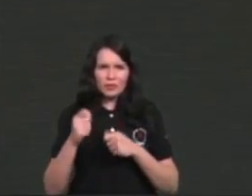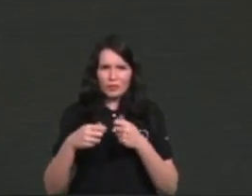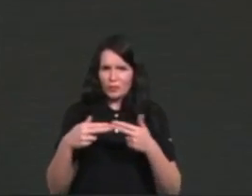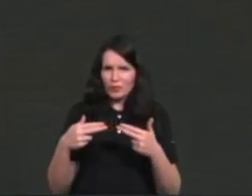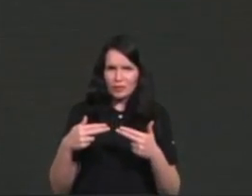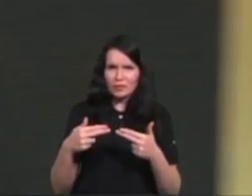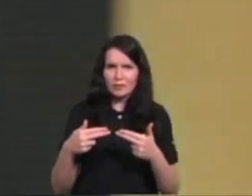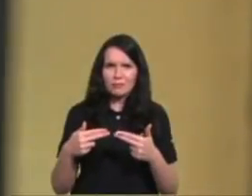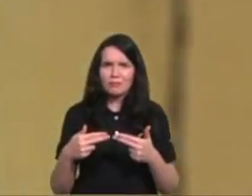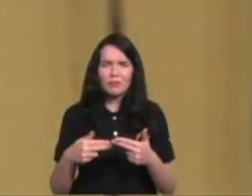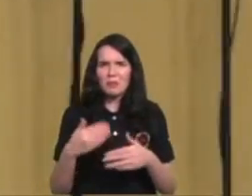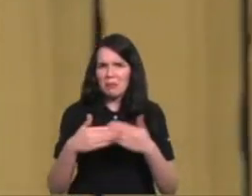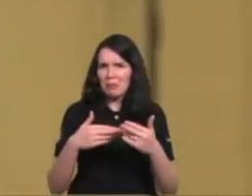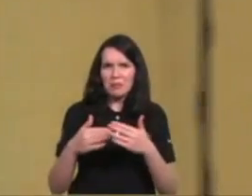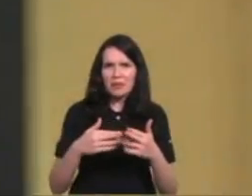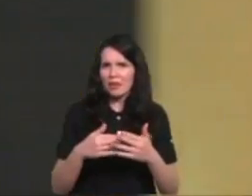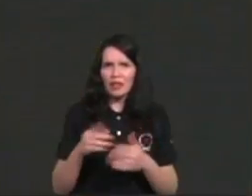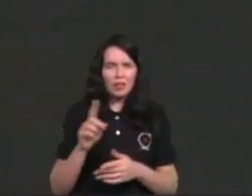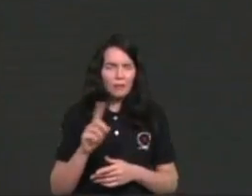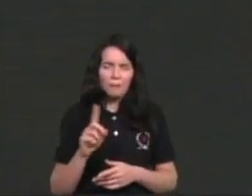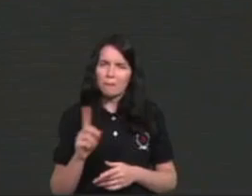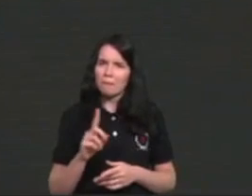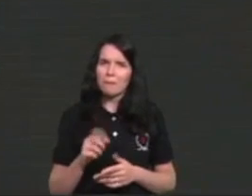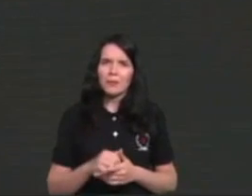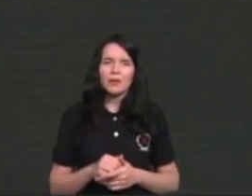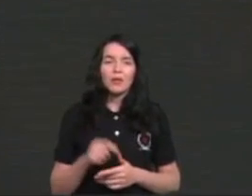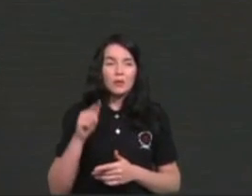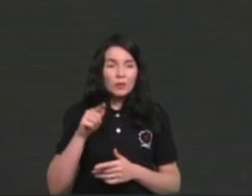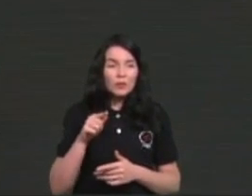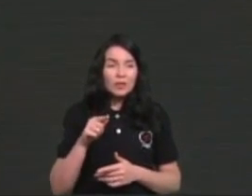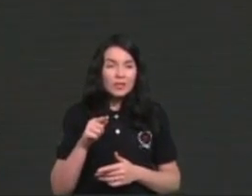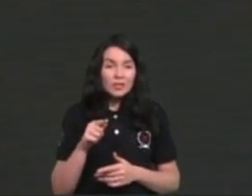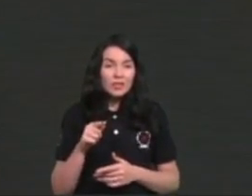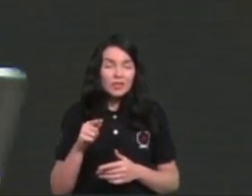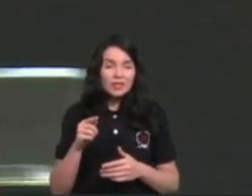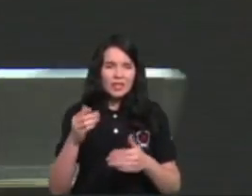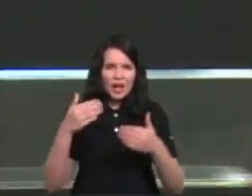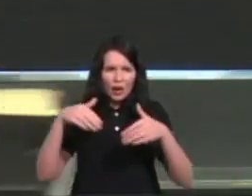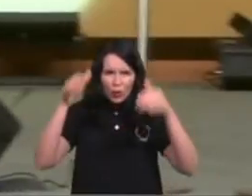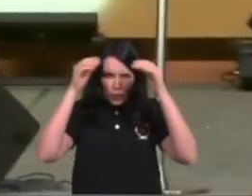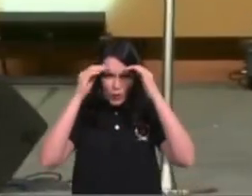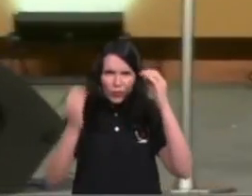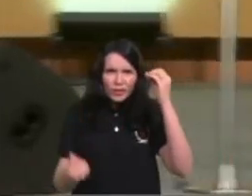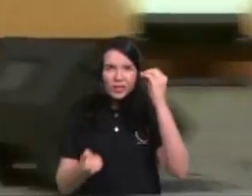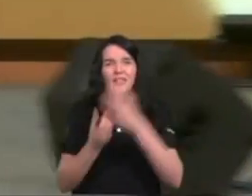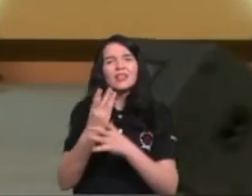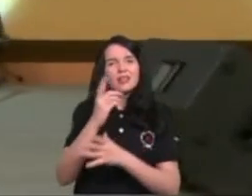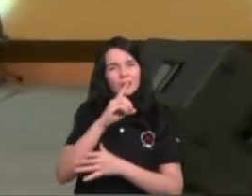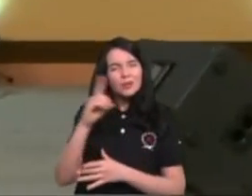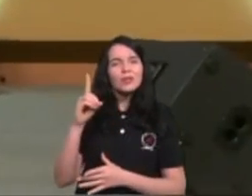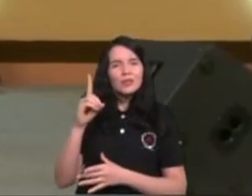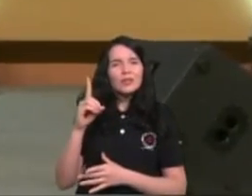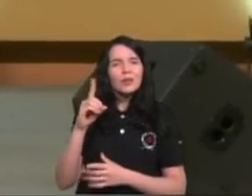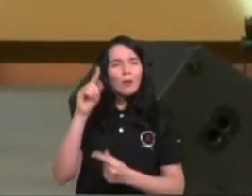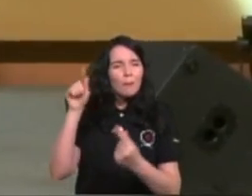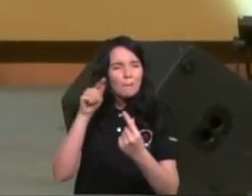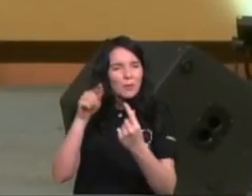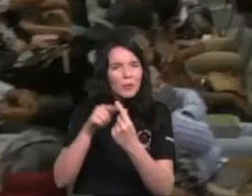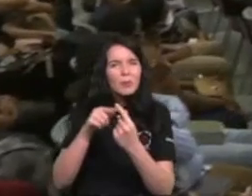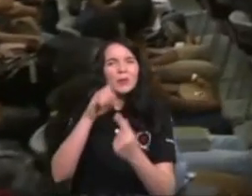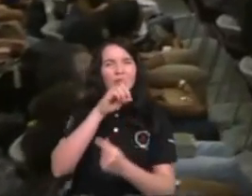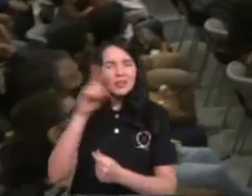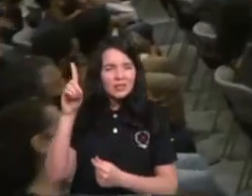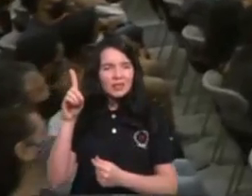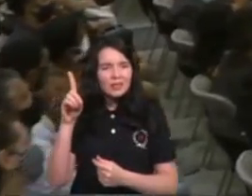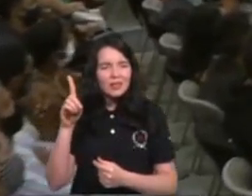humano é uma coisa com outra coisa Qualquer Negativo você repito é a coroa da criação de Deus ele é um propósito de